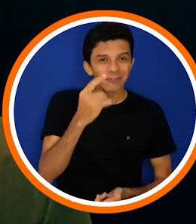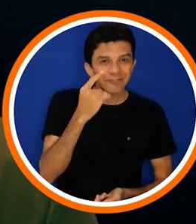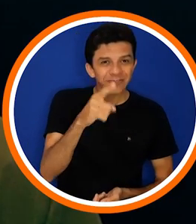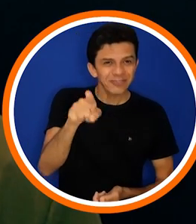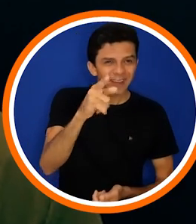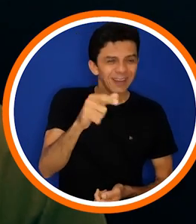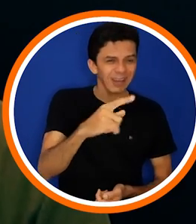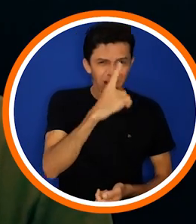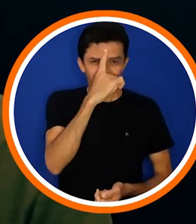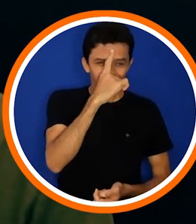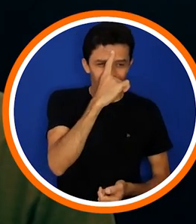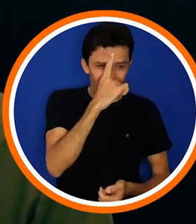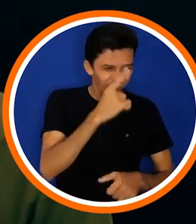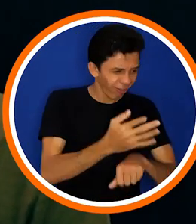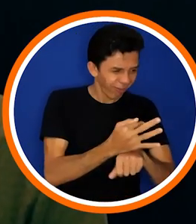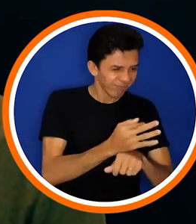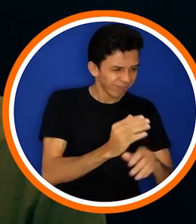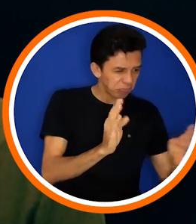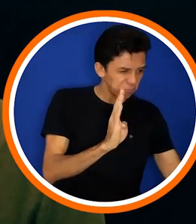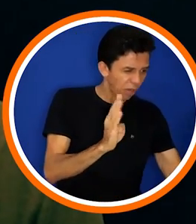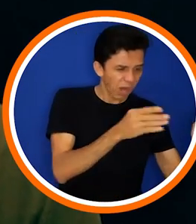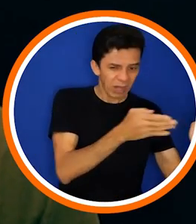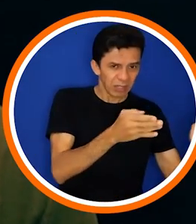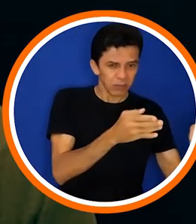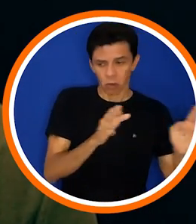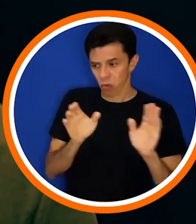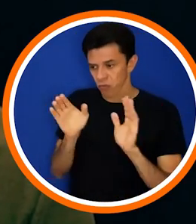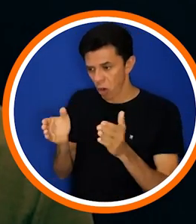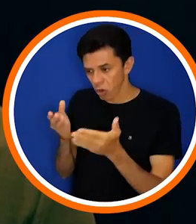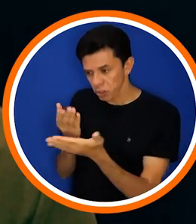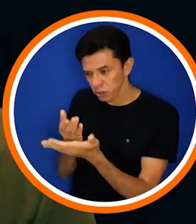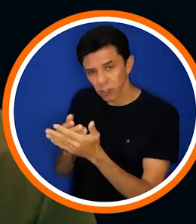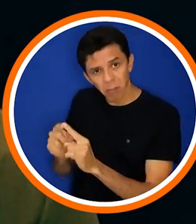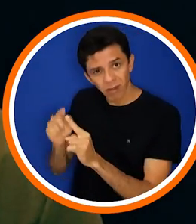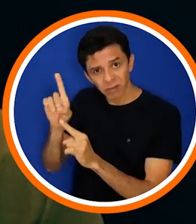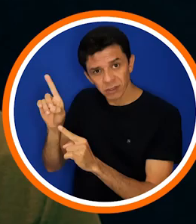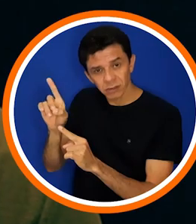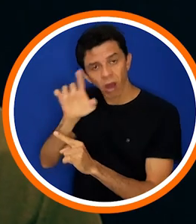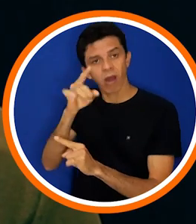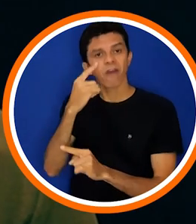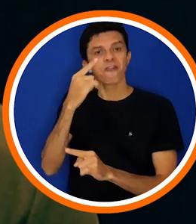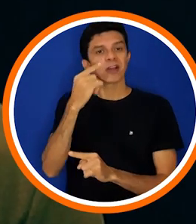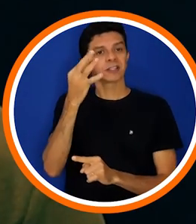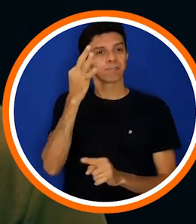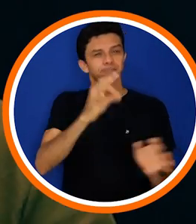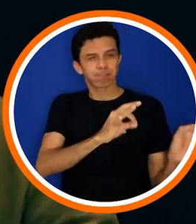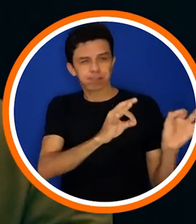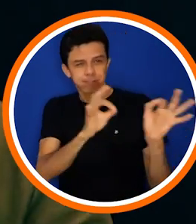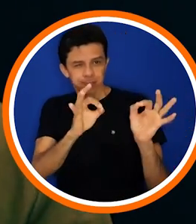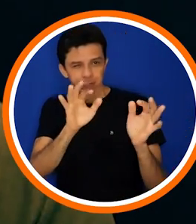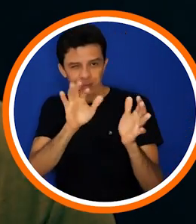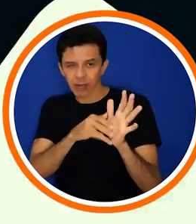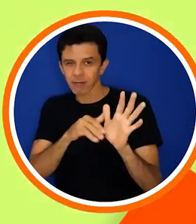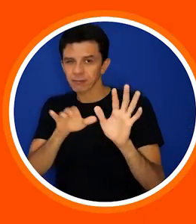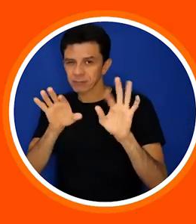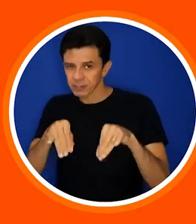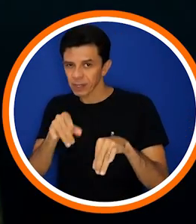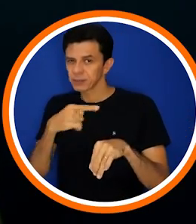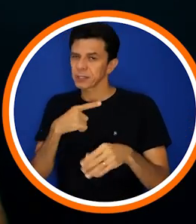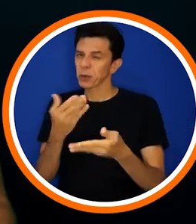Para você que quer usar o período do carnaval para dedicar ao estudo da palavra de Deus, assista este vídeo até o final, porque temos um convite especial para